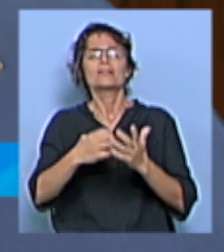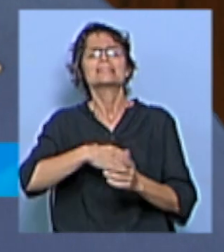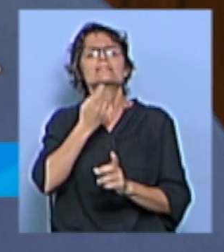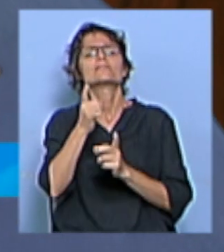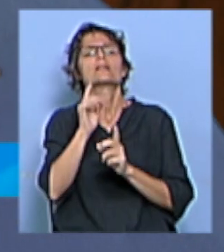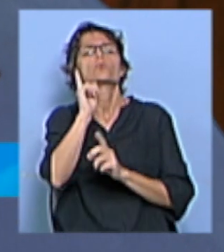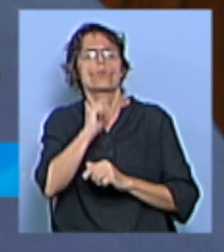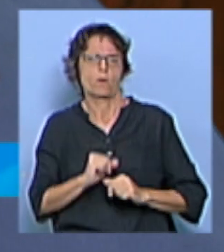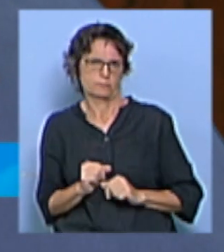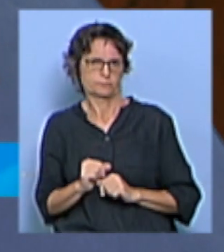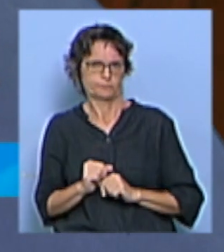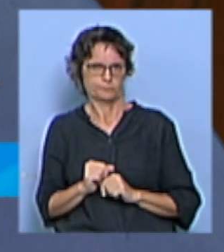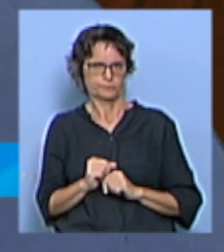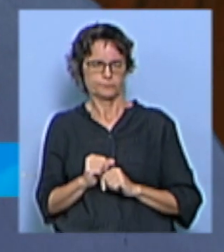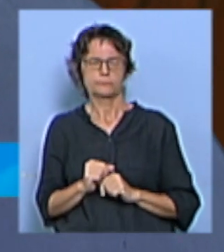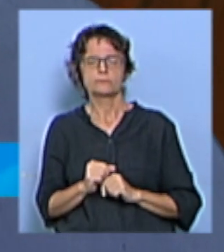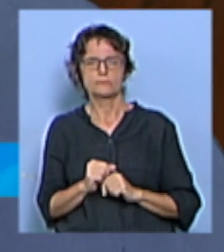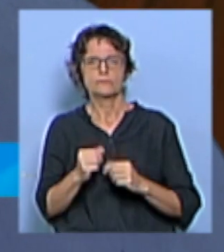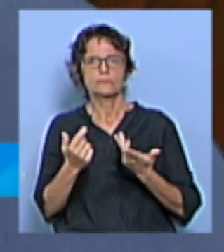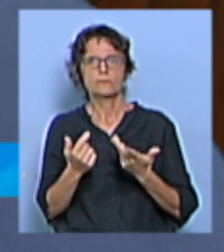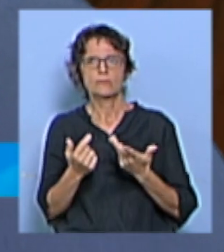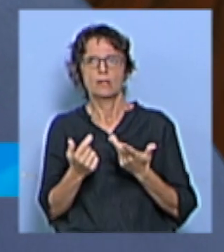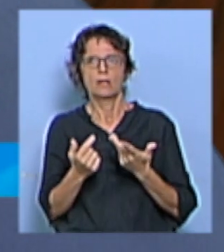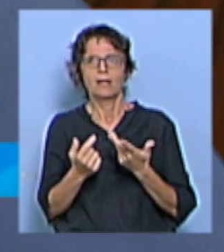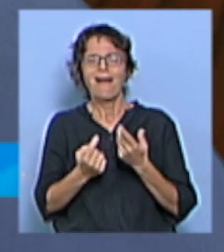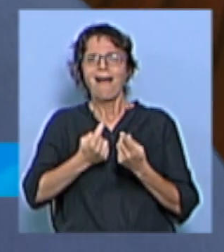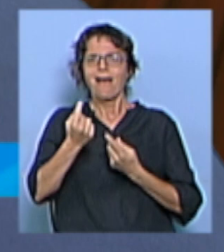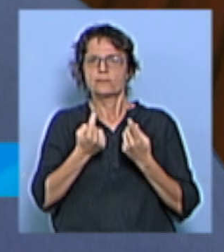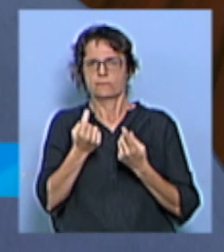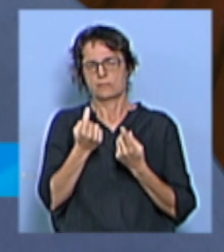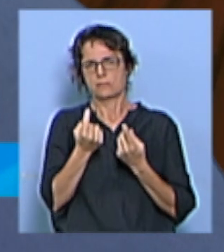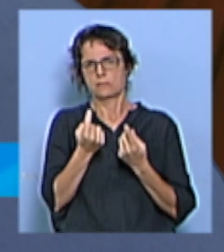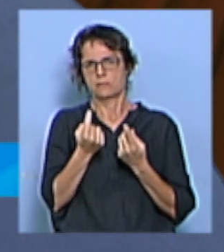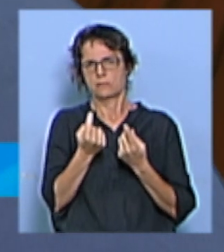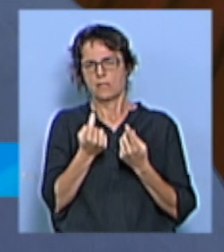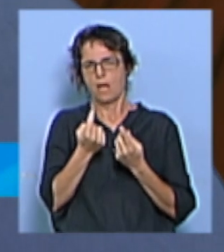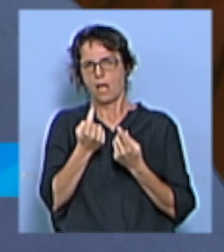pode haver interpretações que, subrepticiamente,